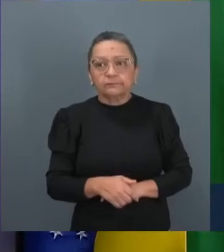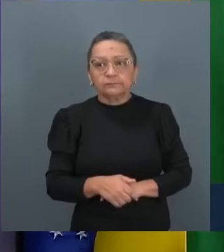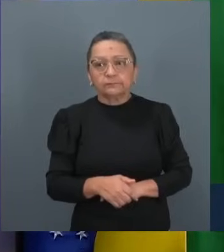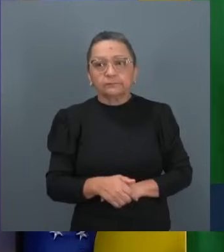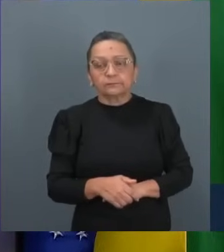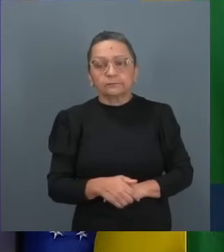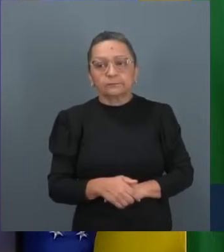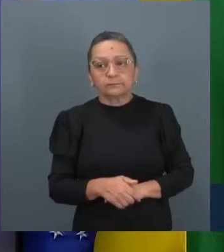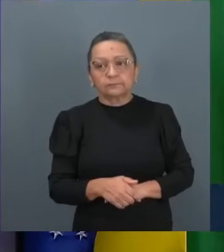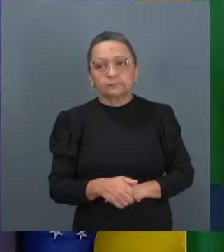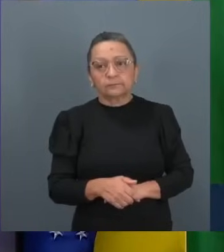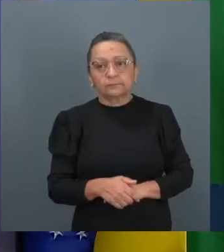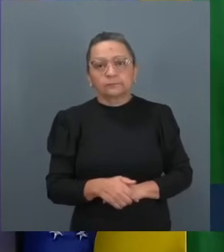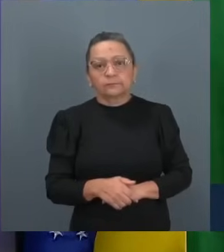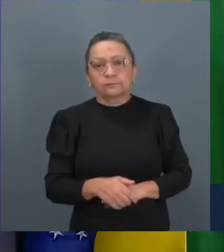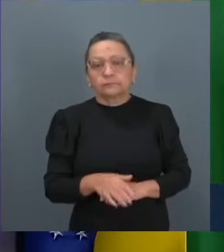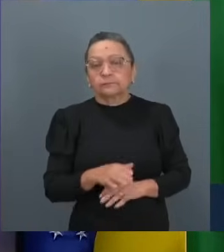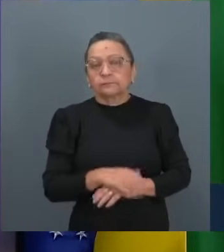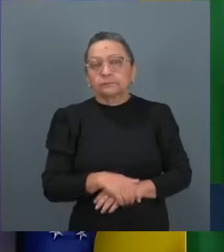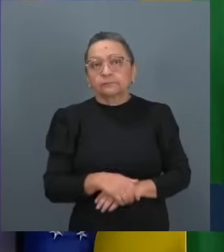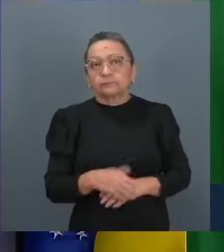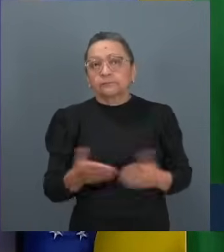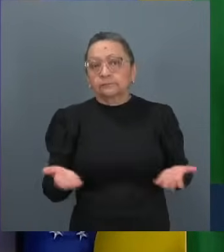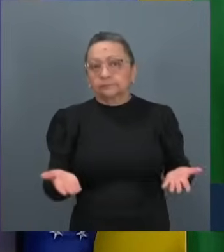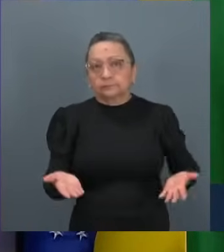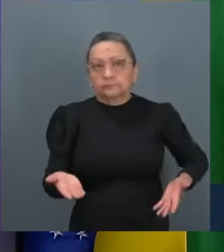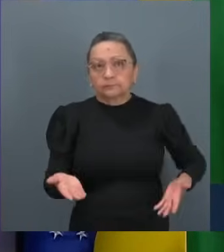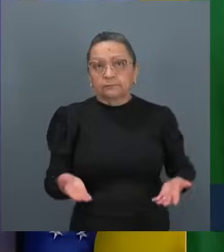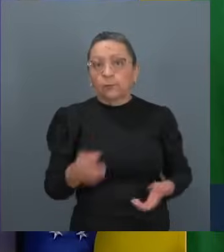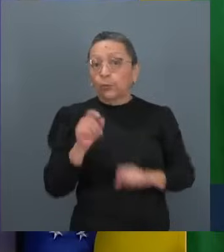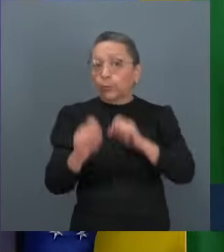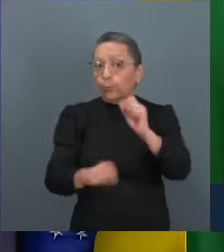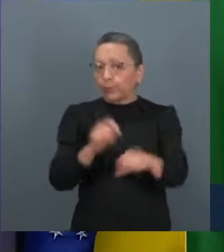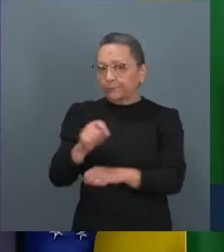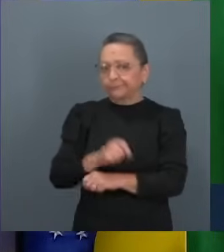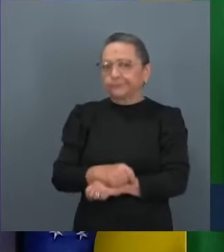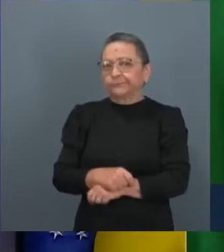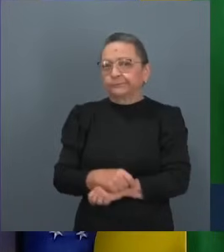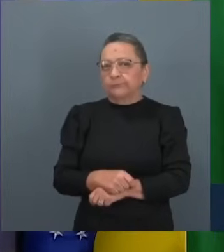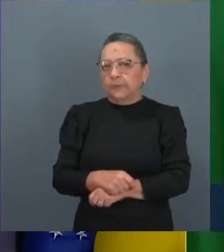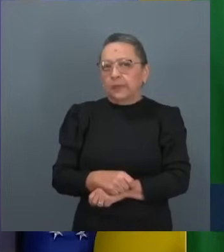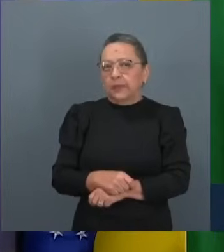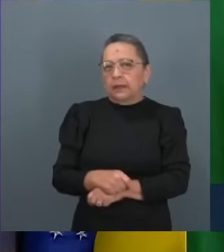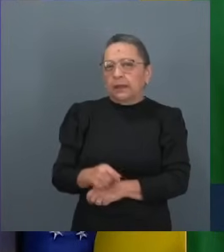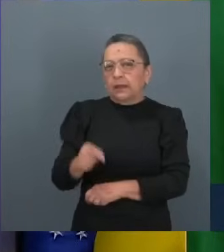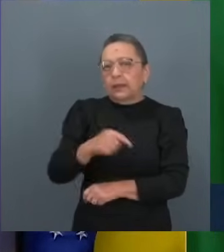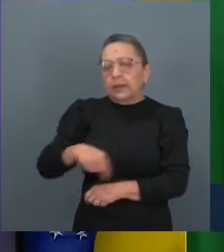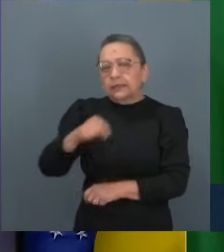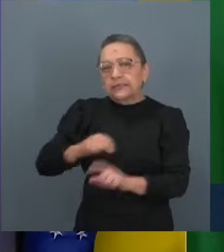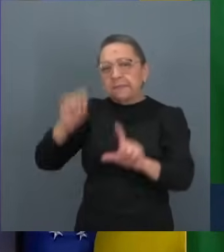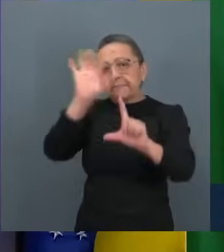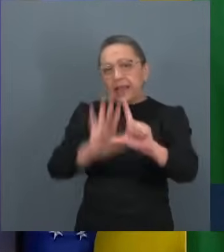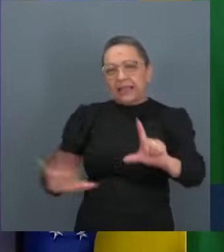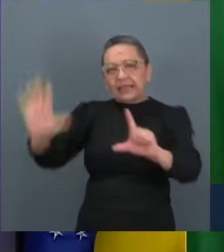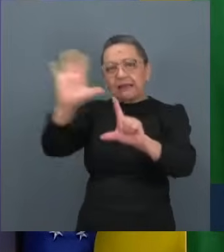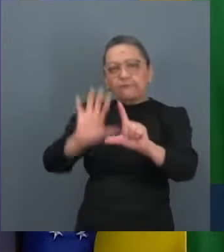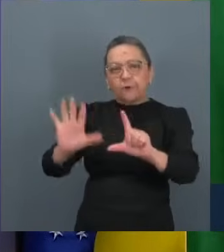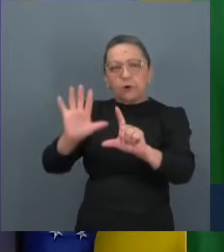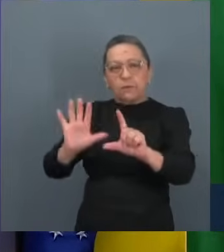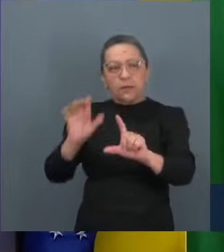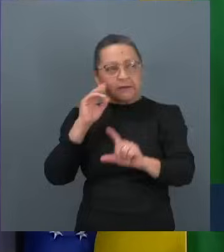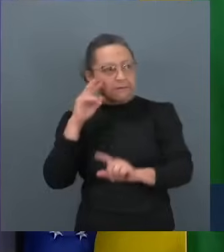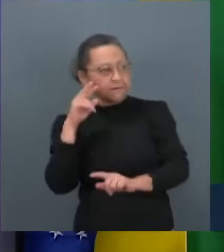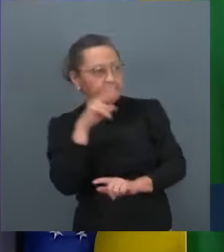Simplesmente fazer com que, por medo das punições, as plataformas passem a